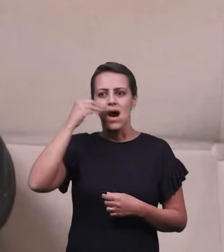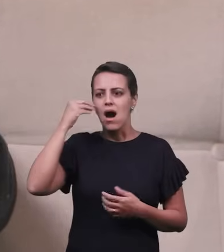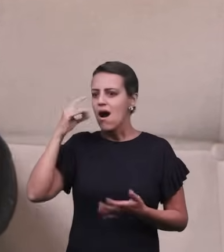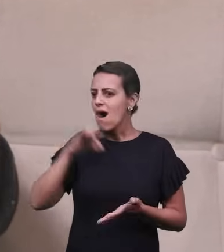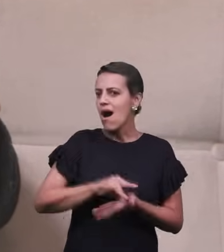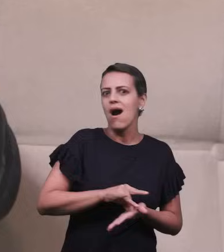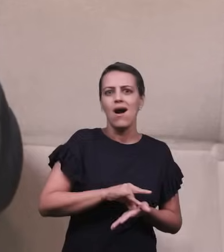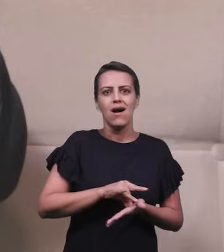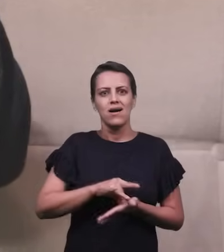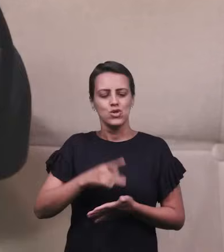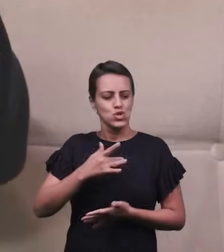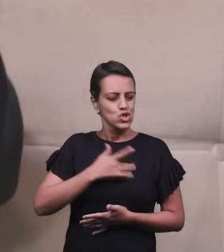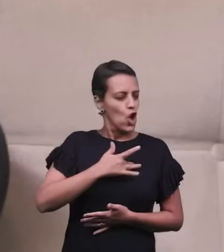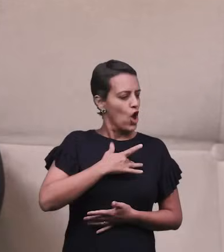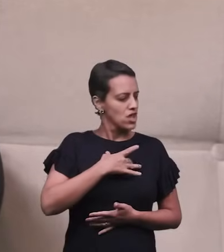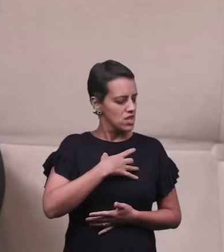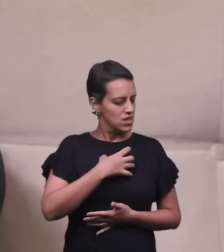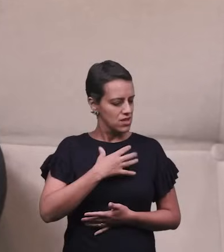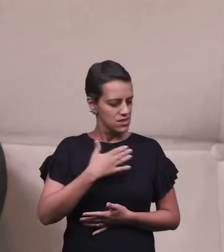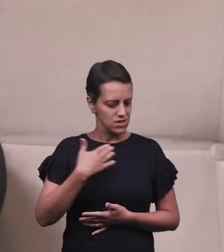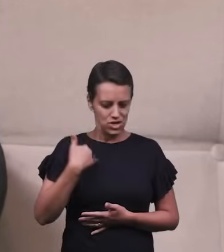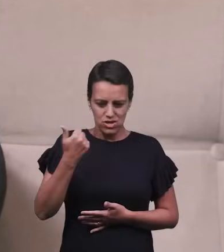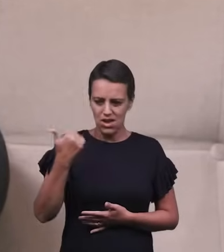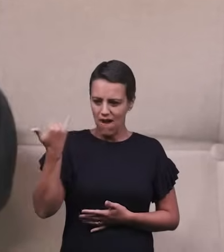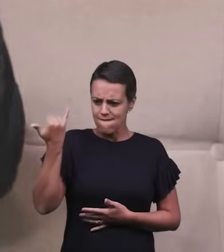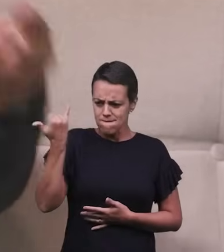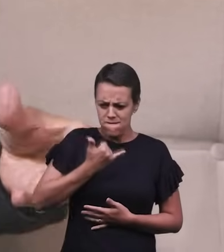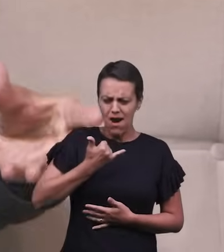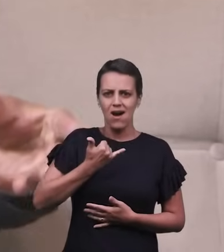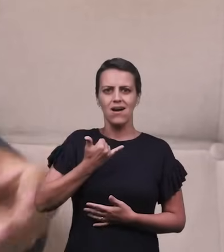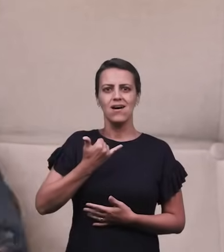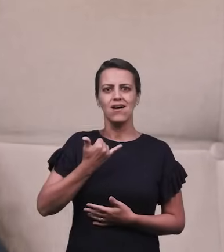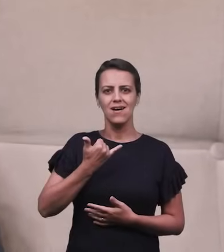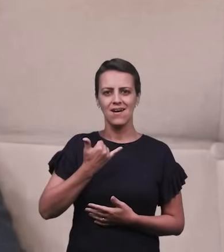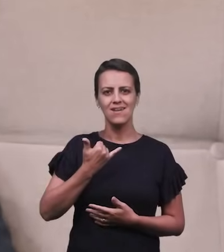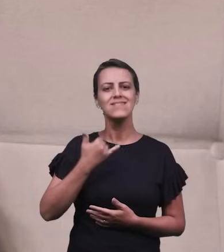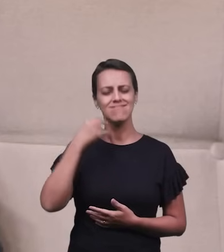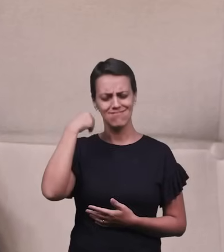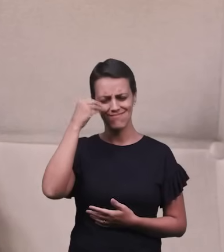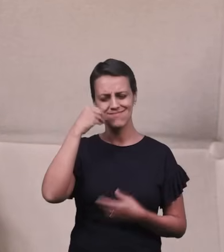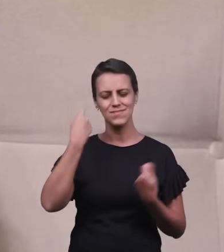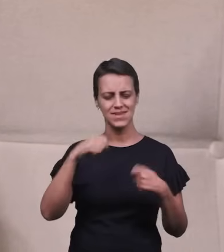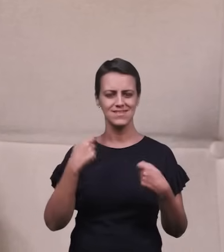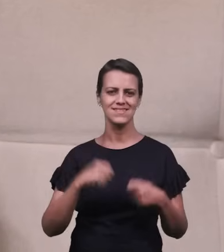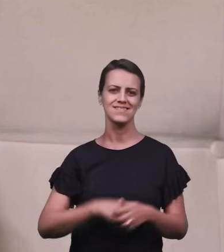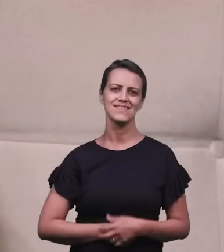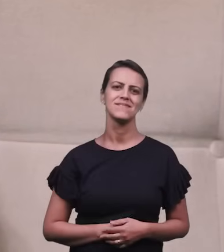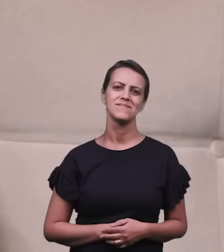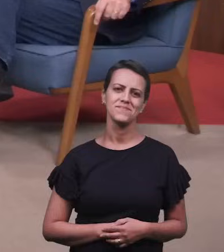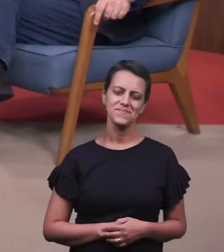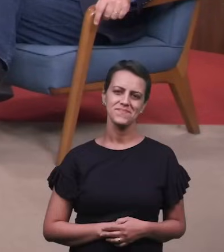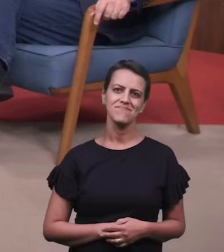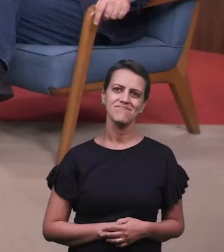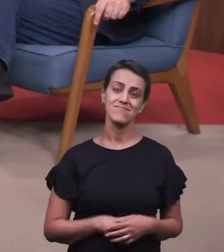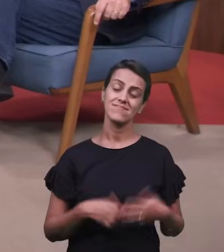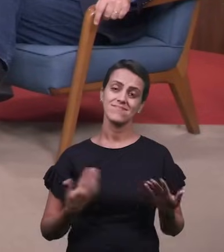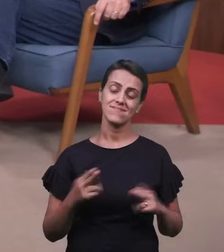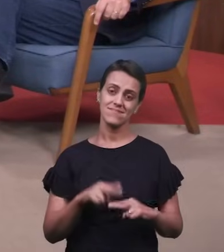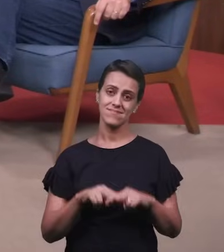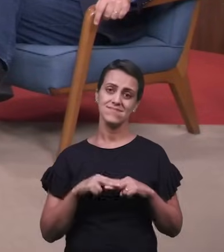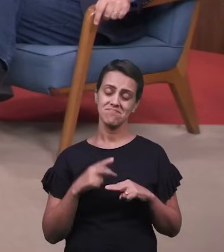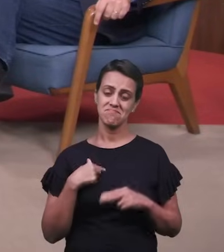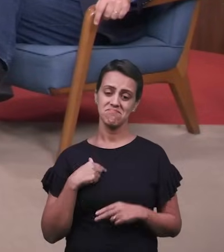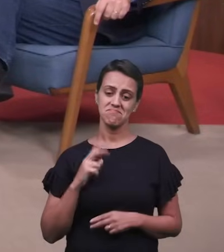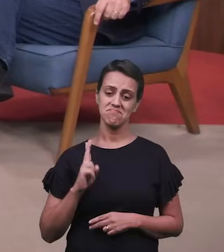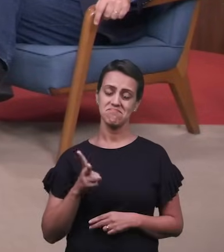experiência, né? É preciso ter o toque. É preciso ouvir a voz do Senhor. Amém. É por isso que eu gosto